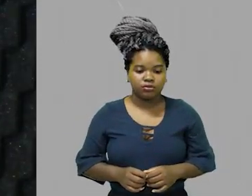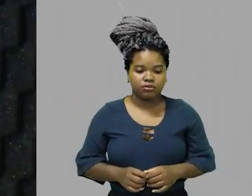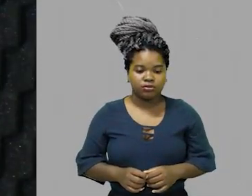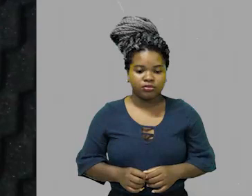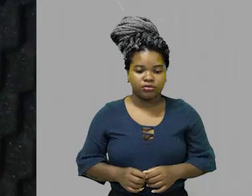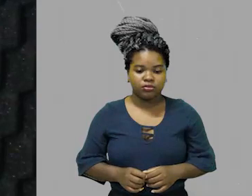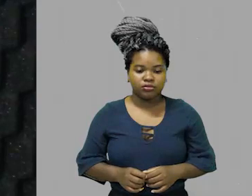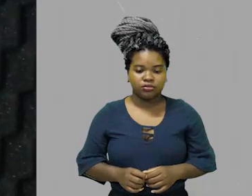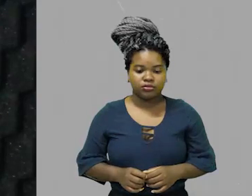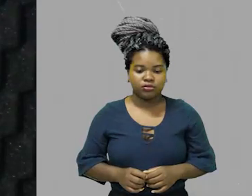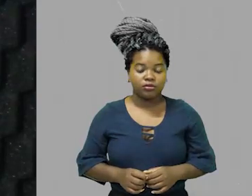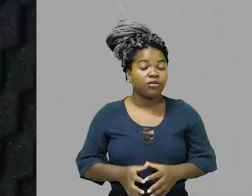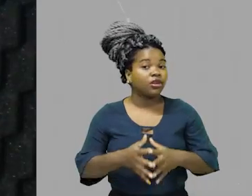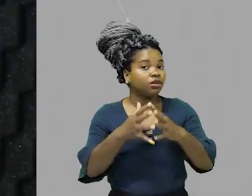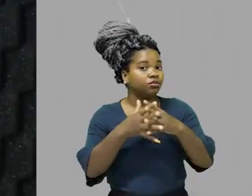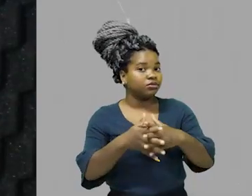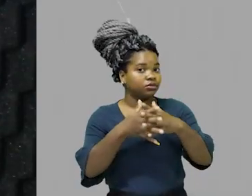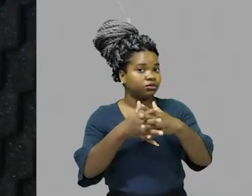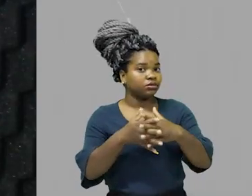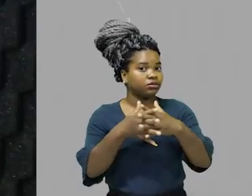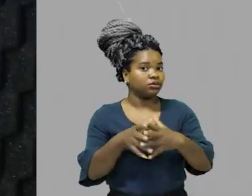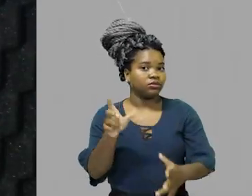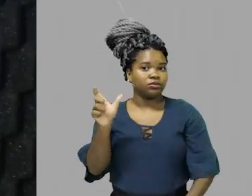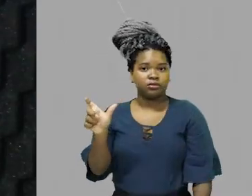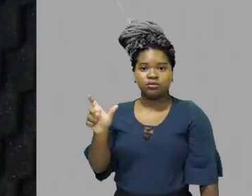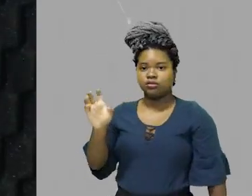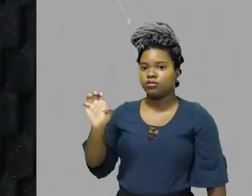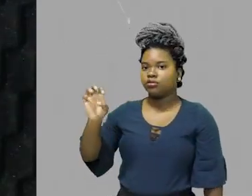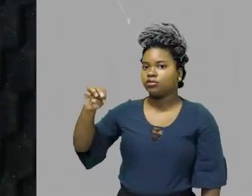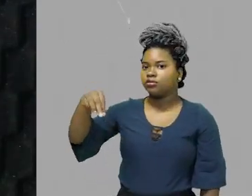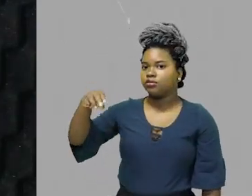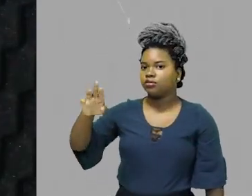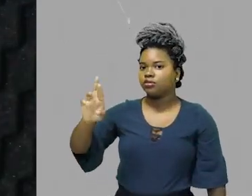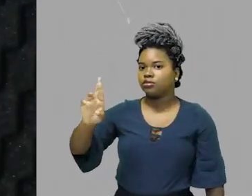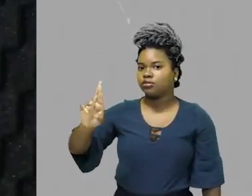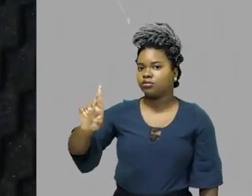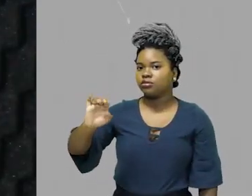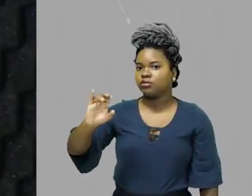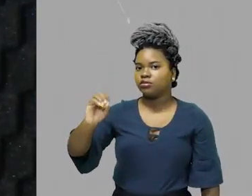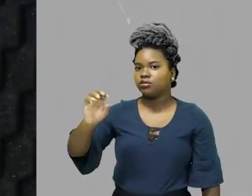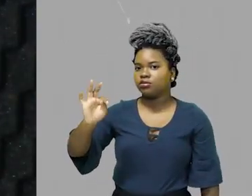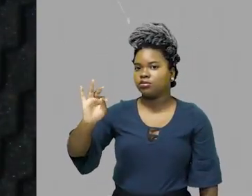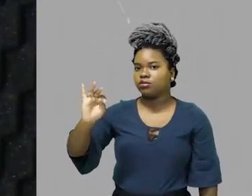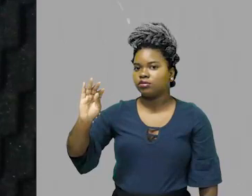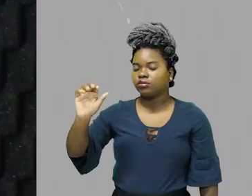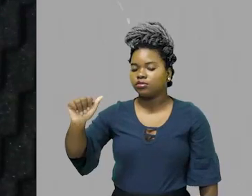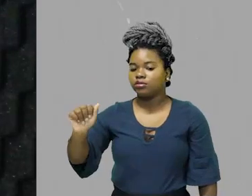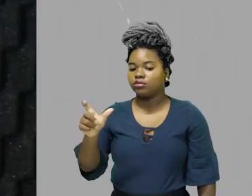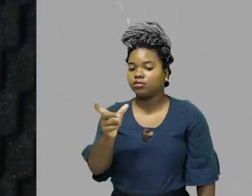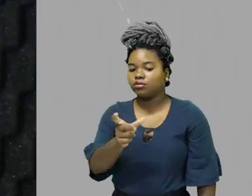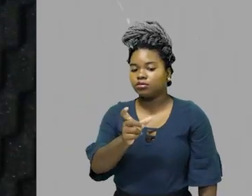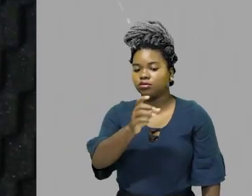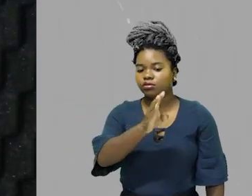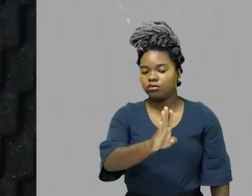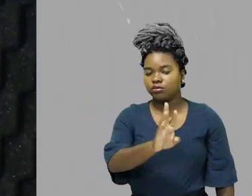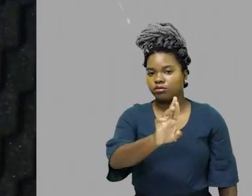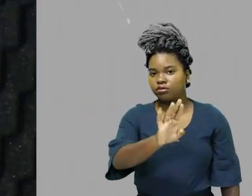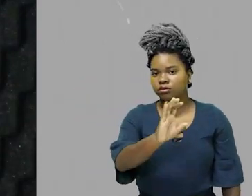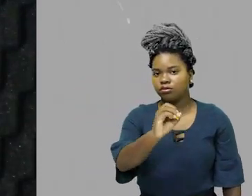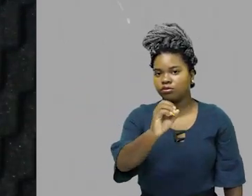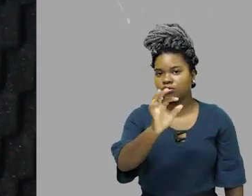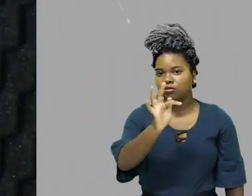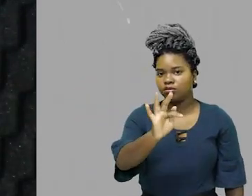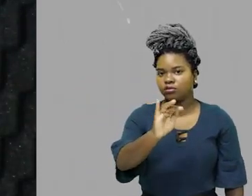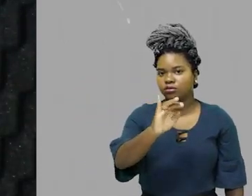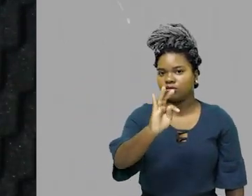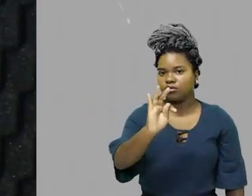embriófitas. Não confundir a palavra embriófita com a palavra briófita, que nós vamos